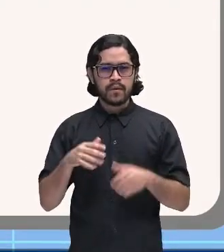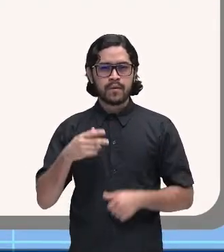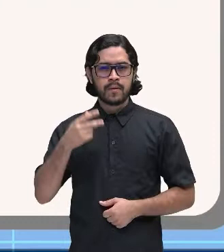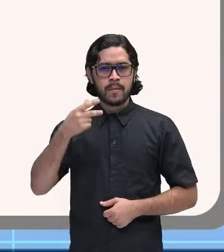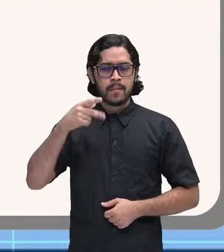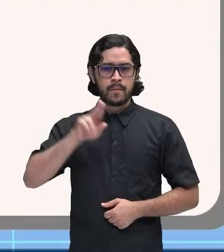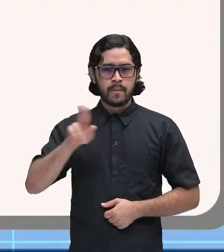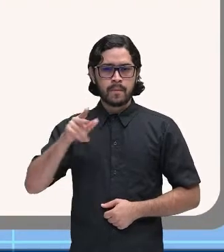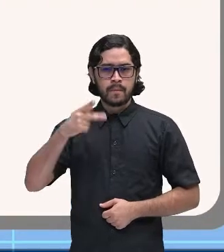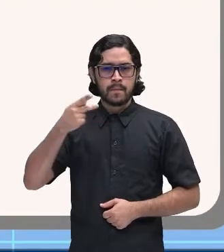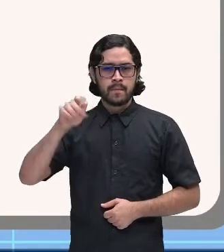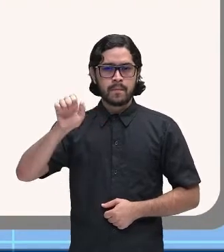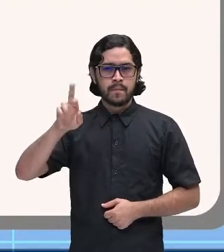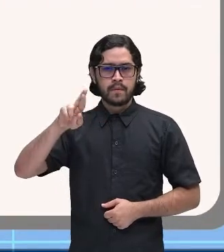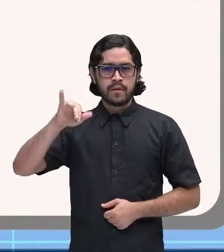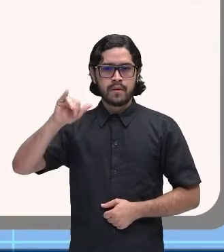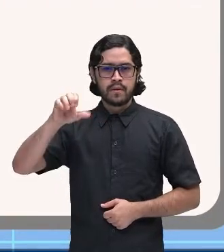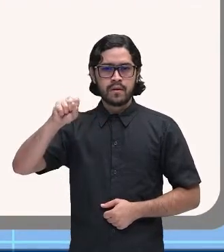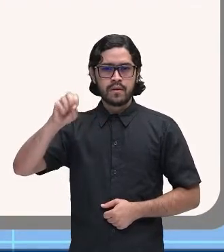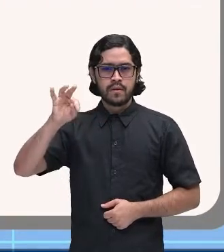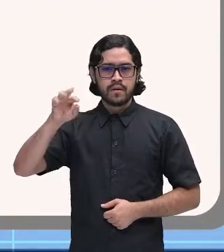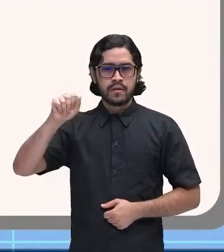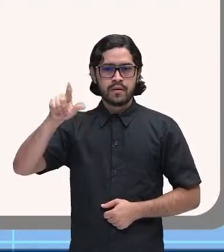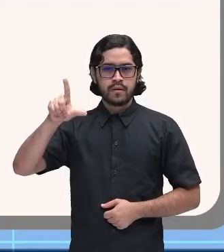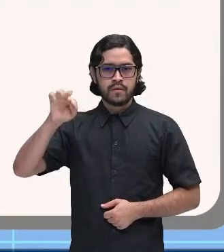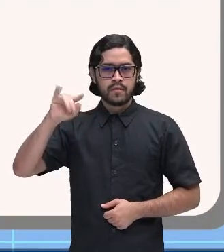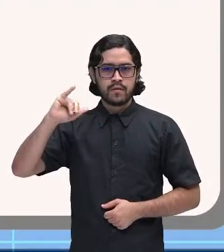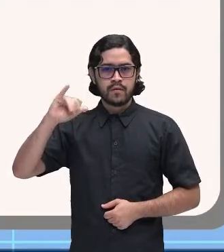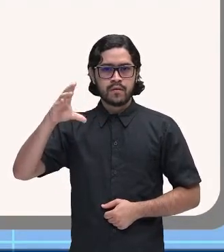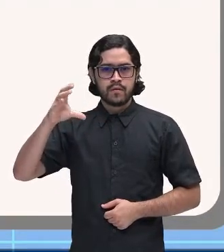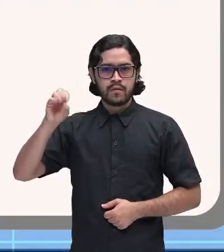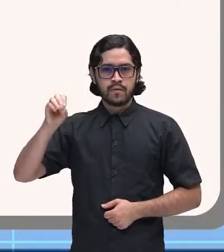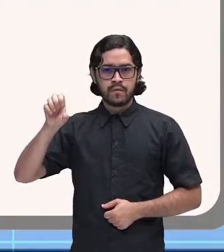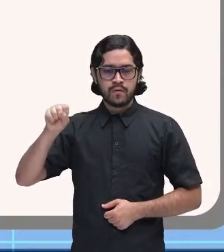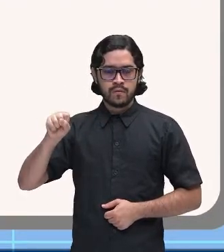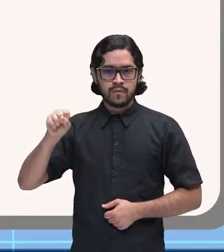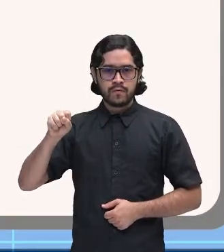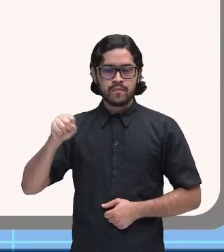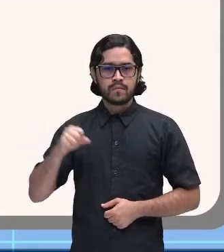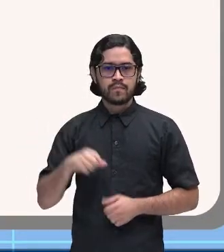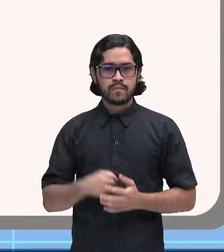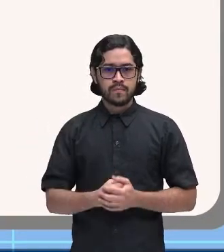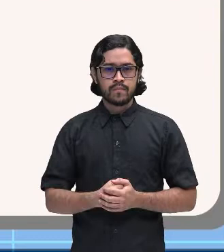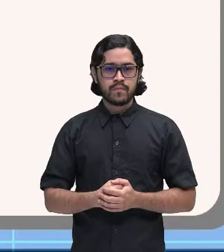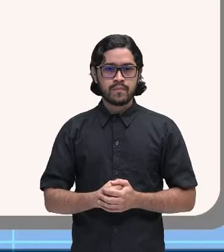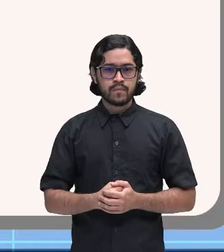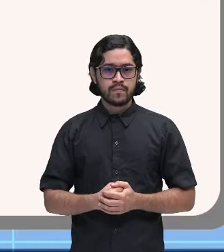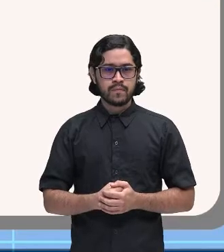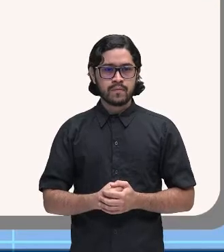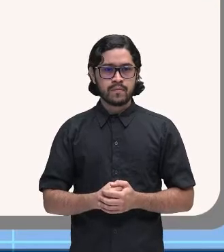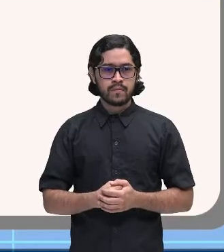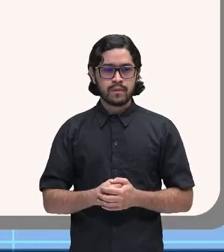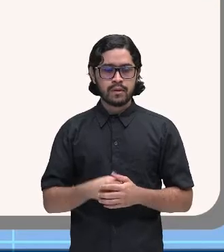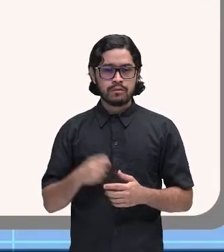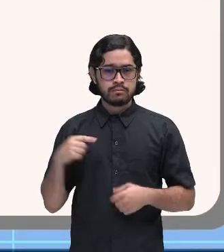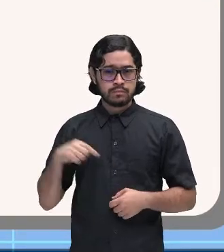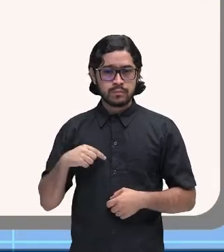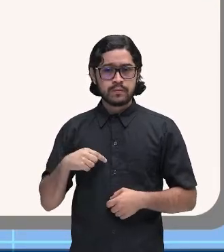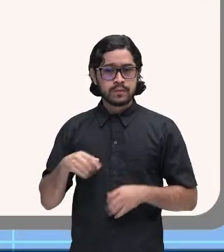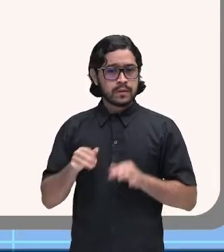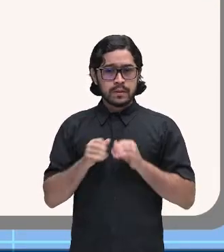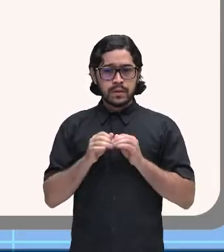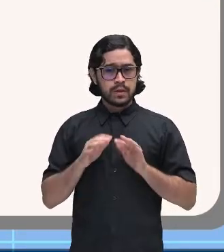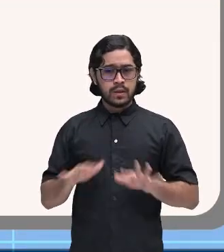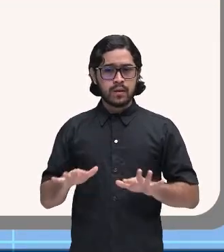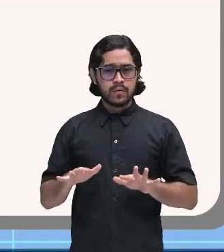que é um movimento involuntário, ok? Até aqui era voluntário. Eu mastigo, eu comando, eu